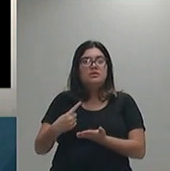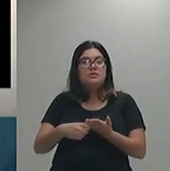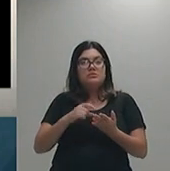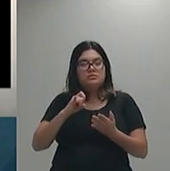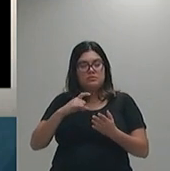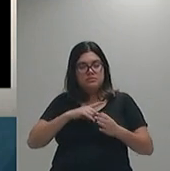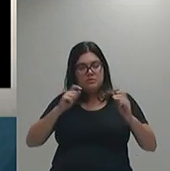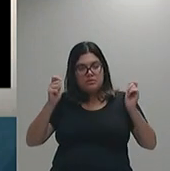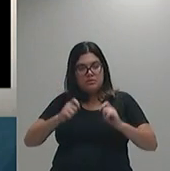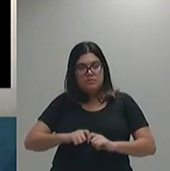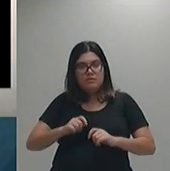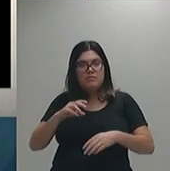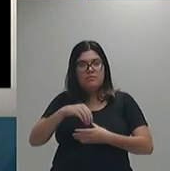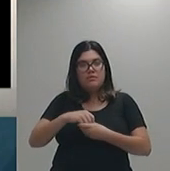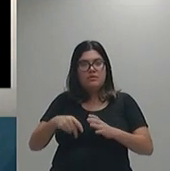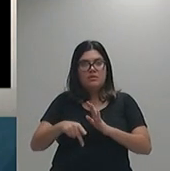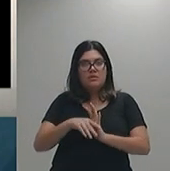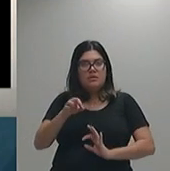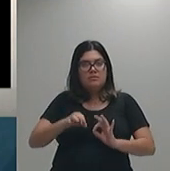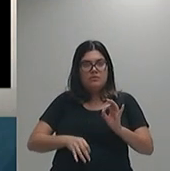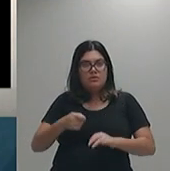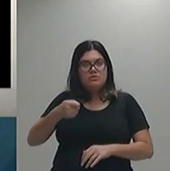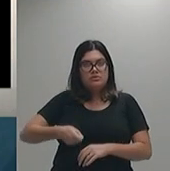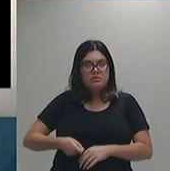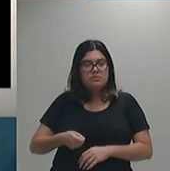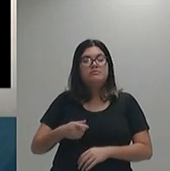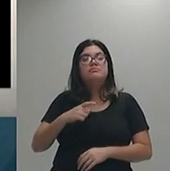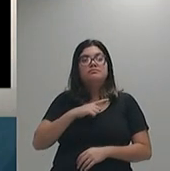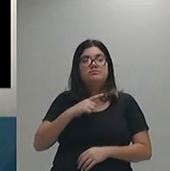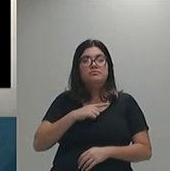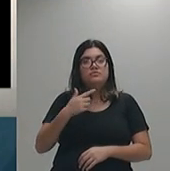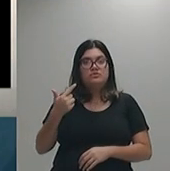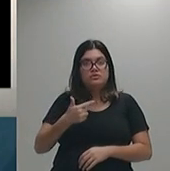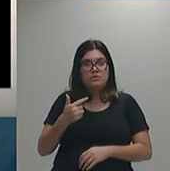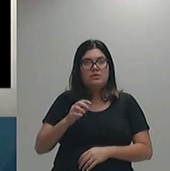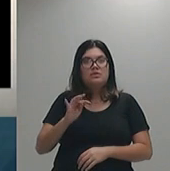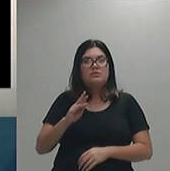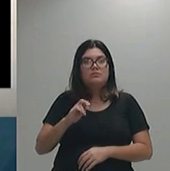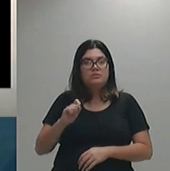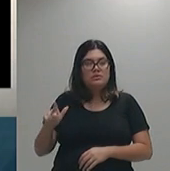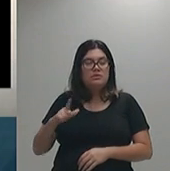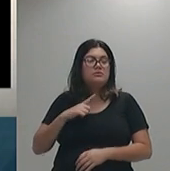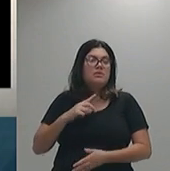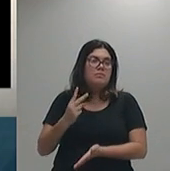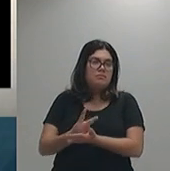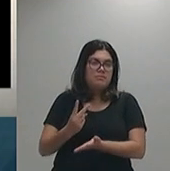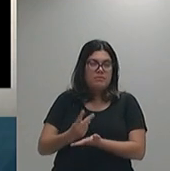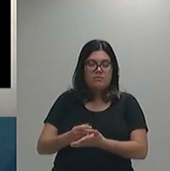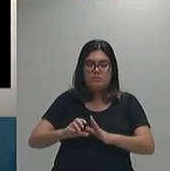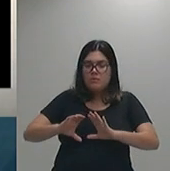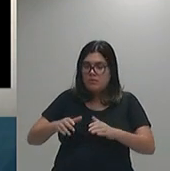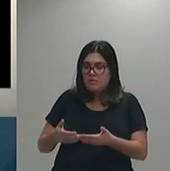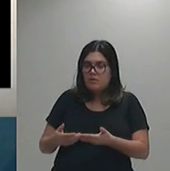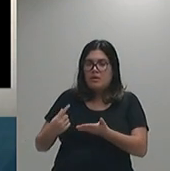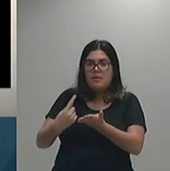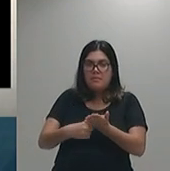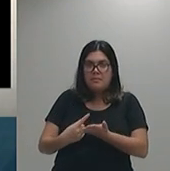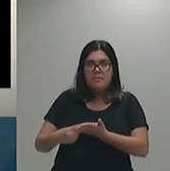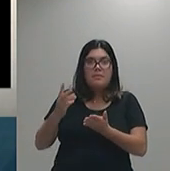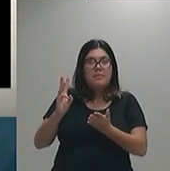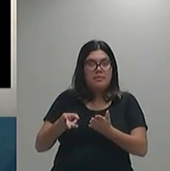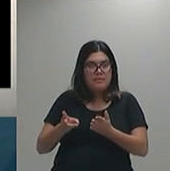plural Justiça Já que as os dois segundos a Vitrais pertence a mesma câmera o município de São Paulo